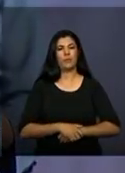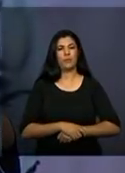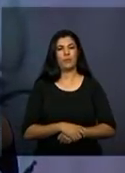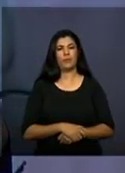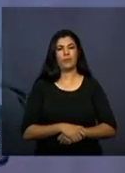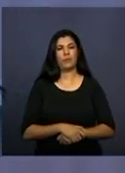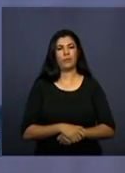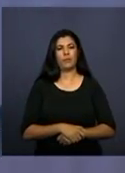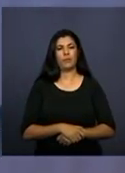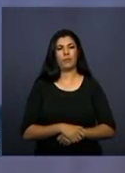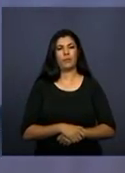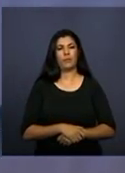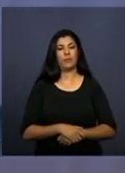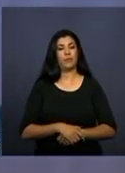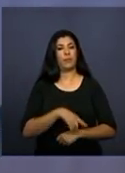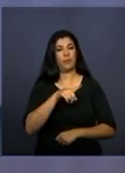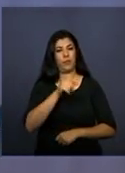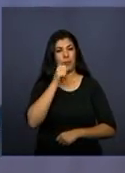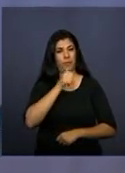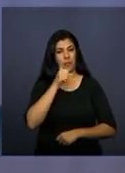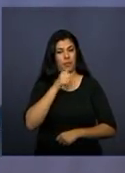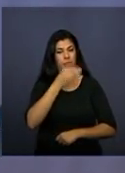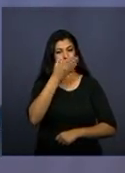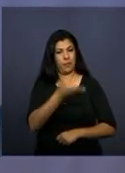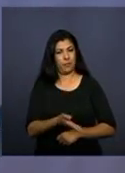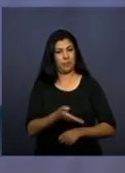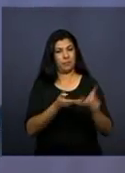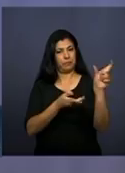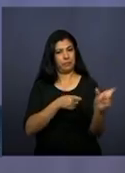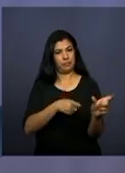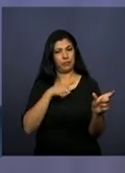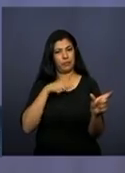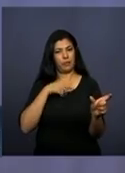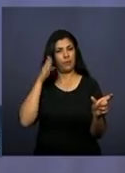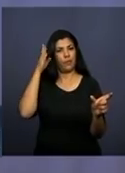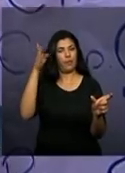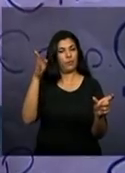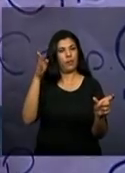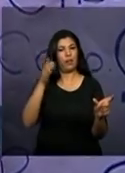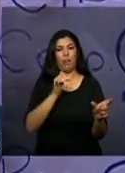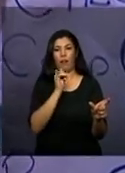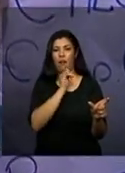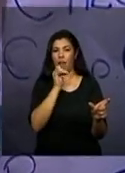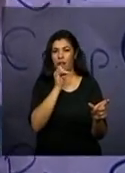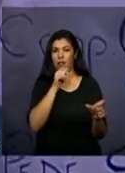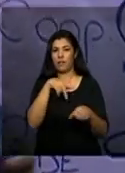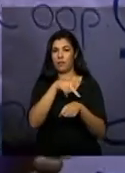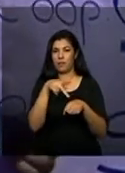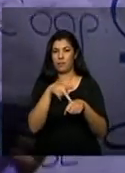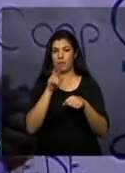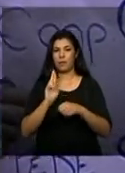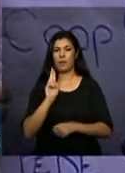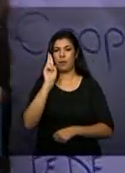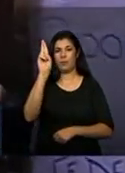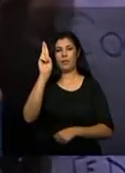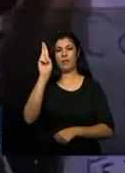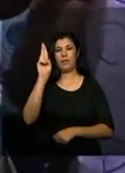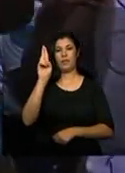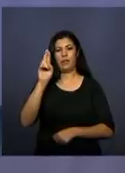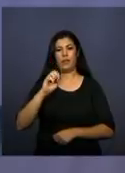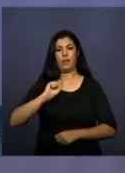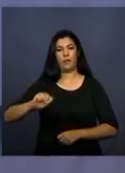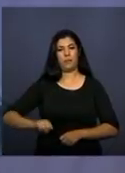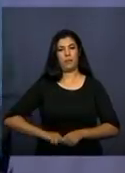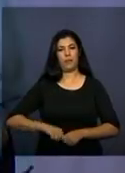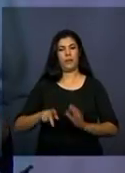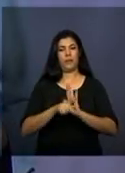E a Matilde esteve até na Itália, na Embaixada do Brasil, né, Matilde? A Matilde, para mim, é